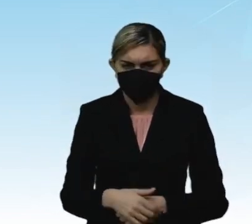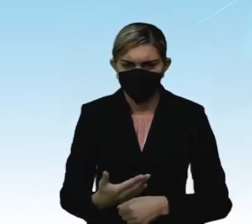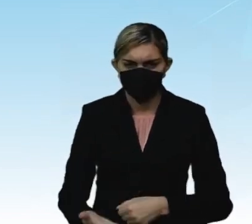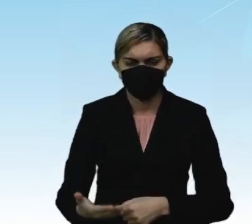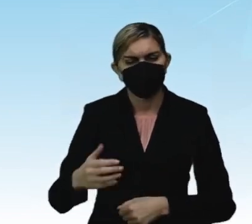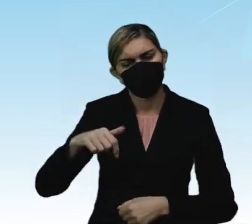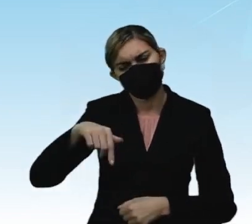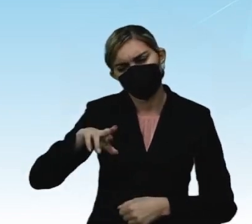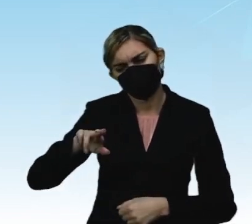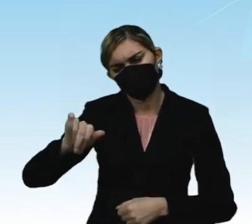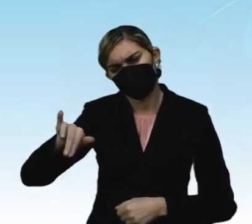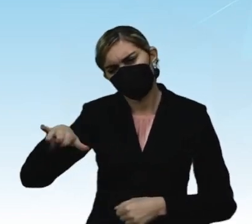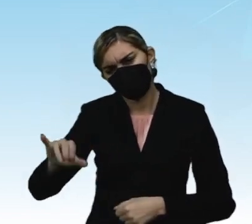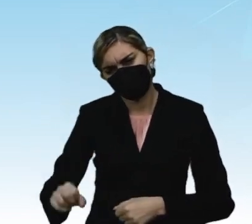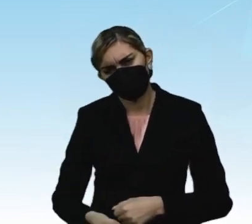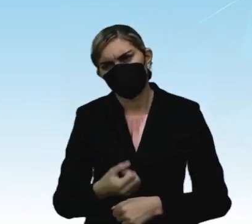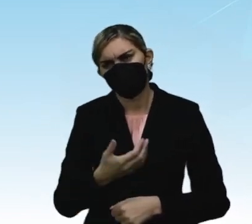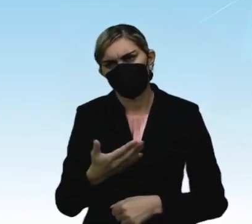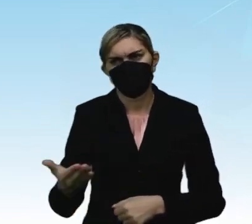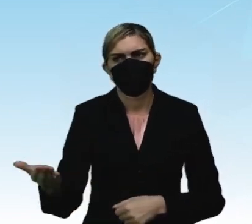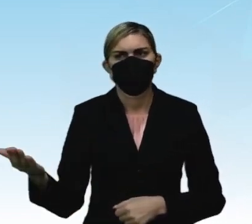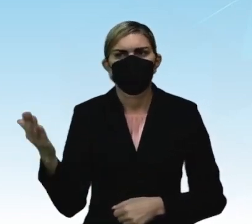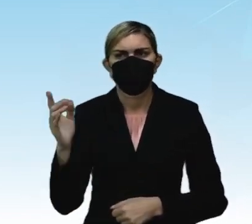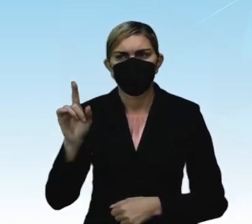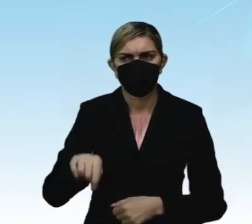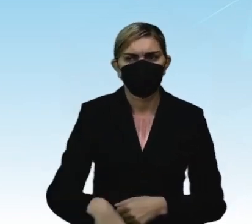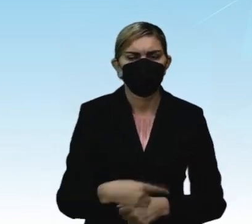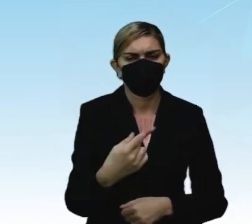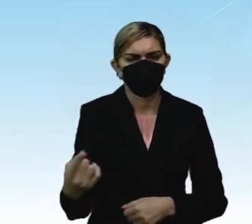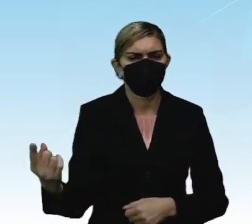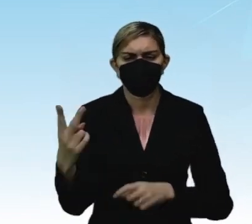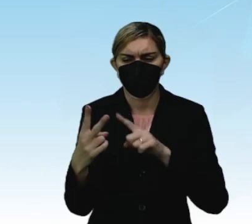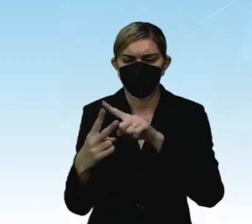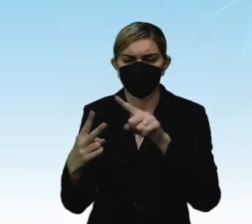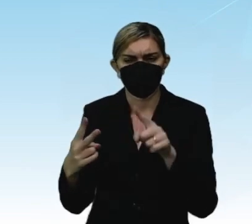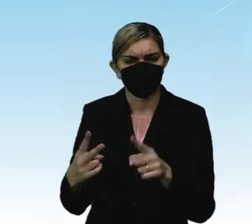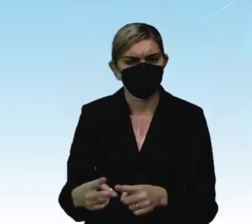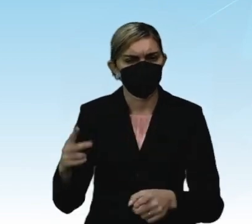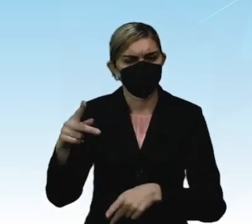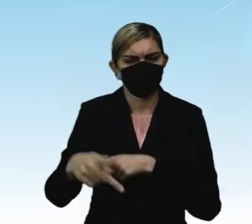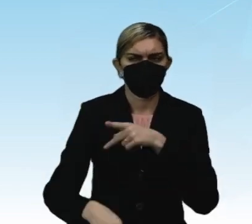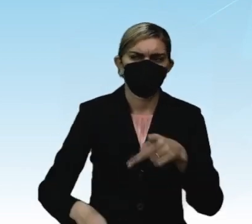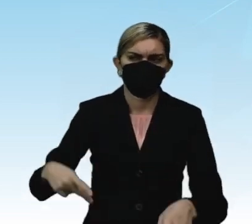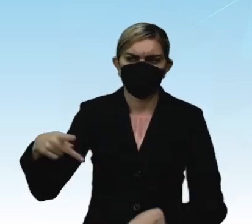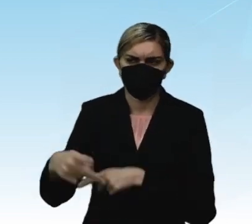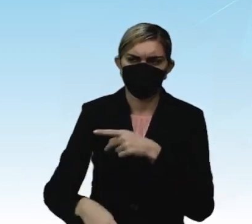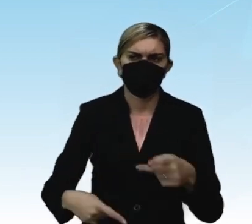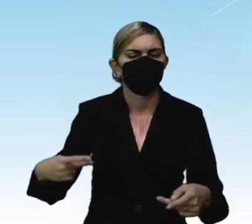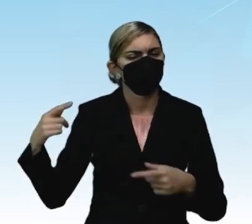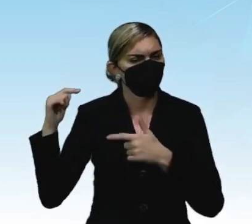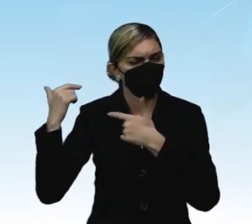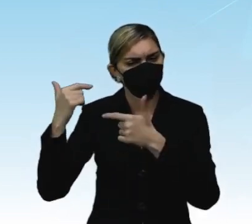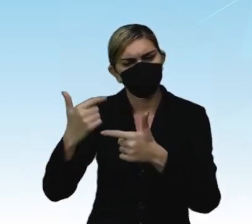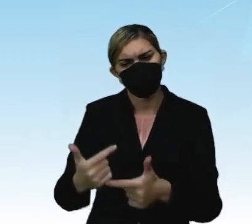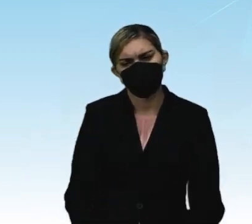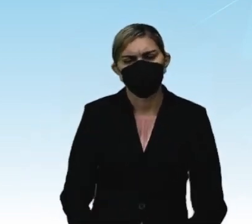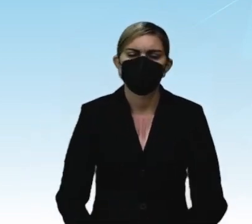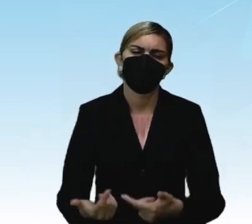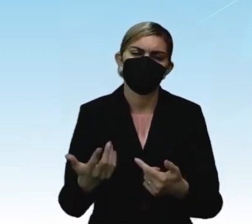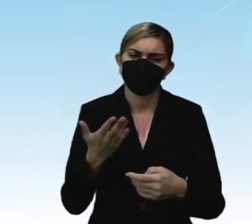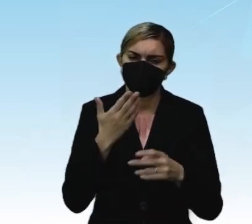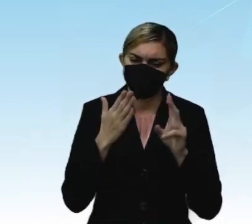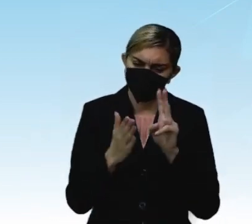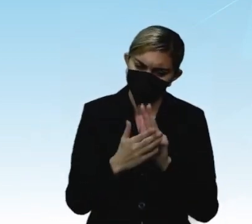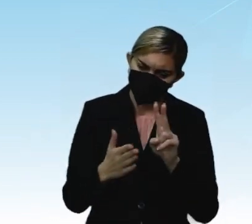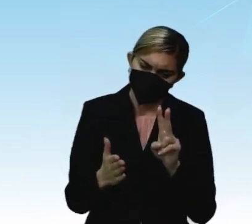os guaranis. Esses eram os dois povos tradicionais, tribos